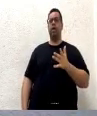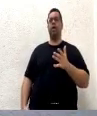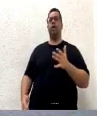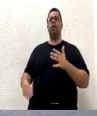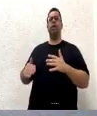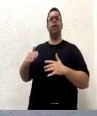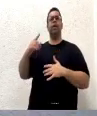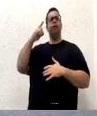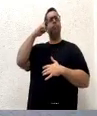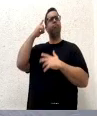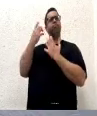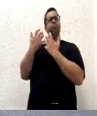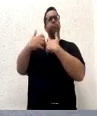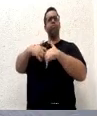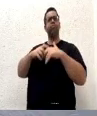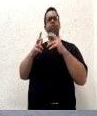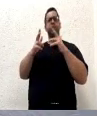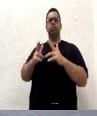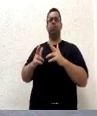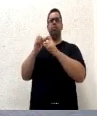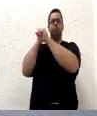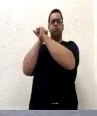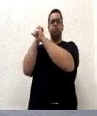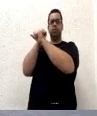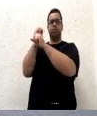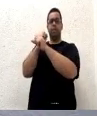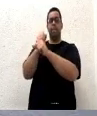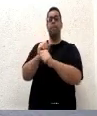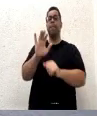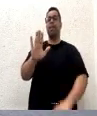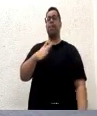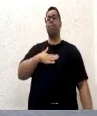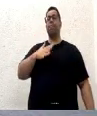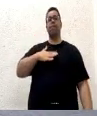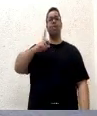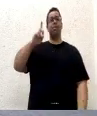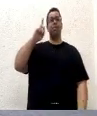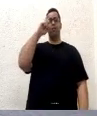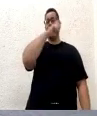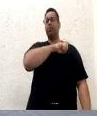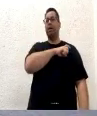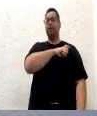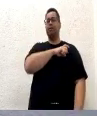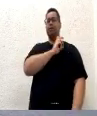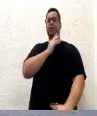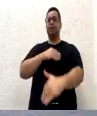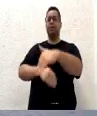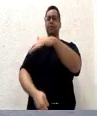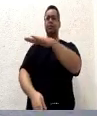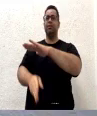todos os anos. Qual que é a nossa maior dificuldade? Entrar na